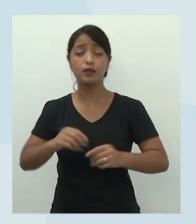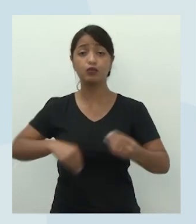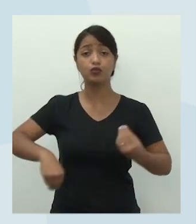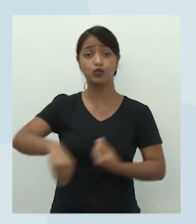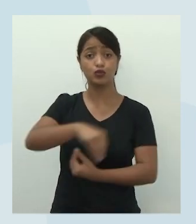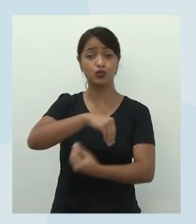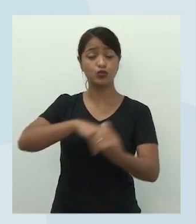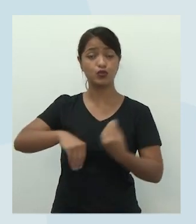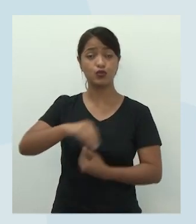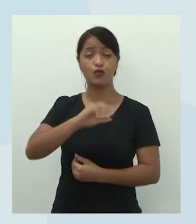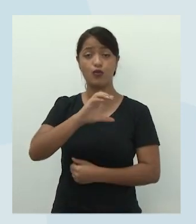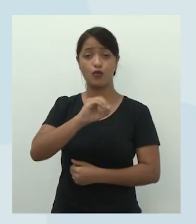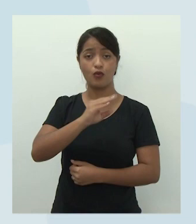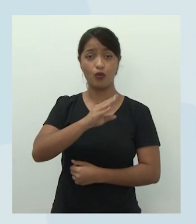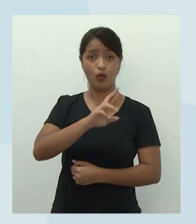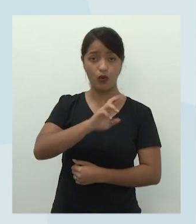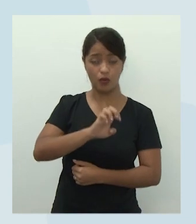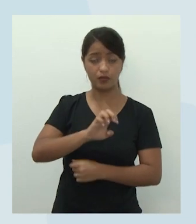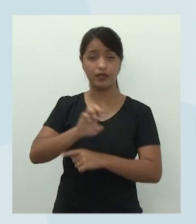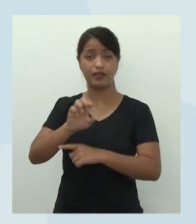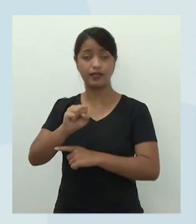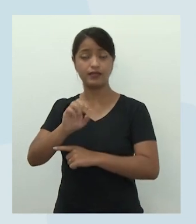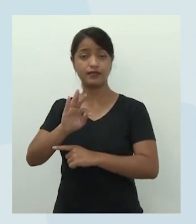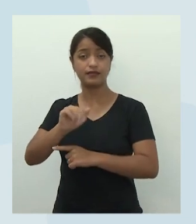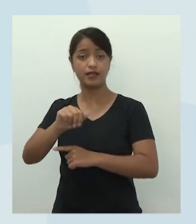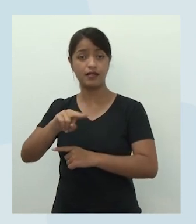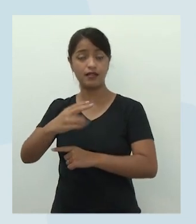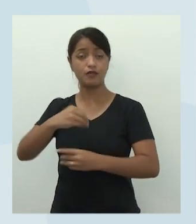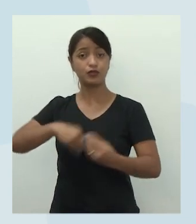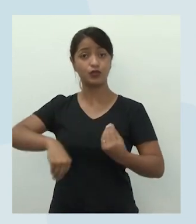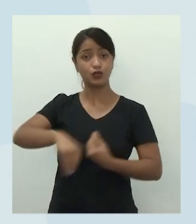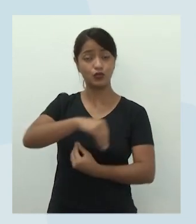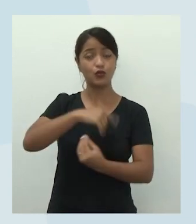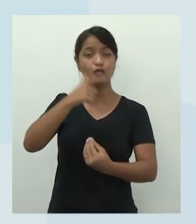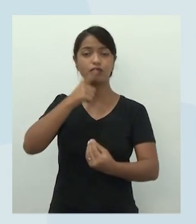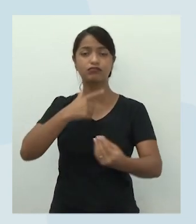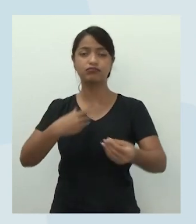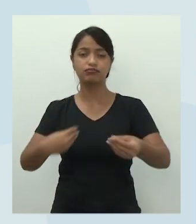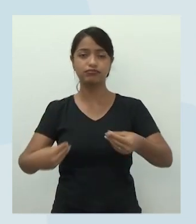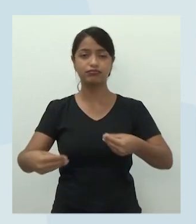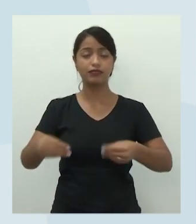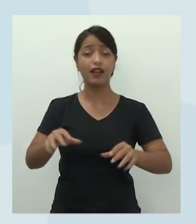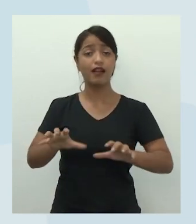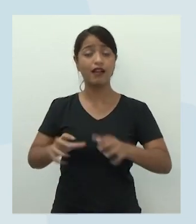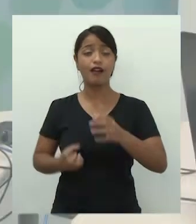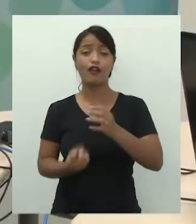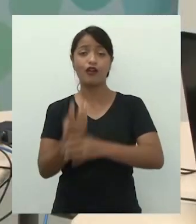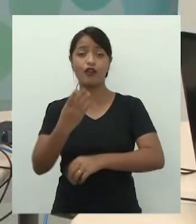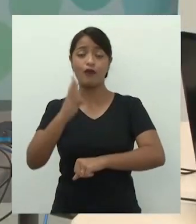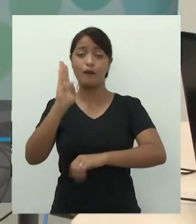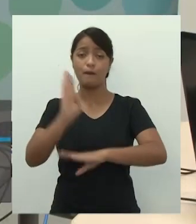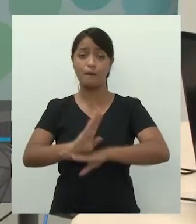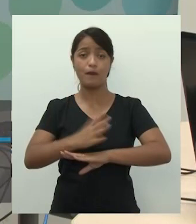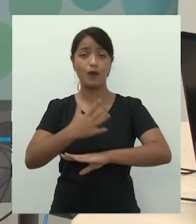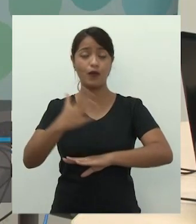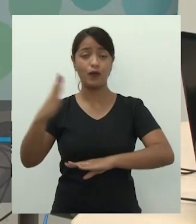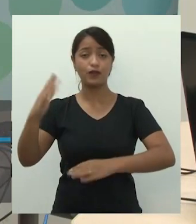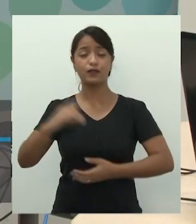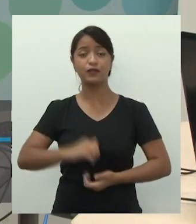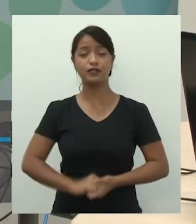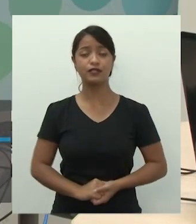cobre para que ele ficasse um pouquinho mais maleável. E é assim que surge o bronze, tá? O bronze não é um minério